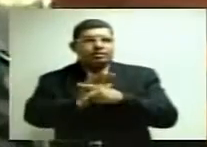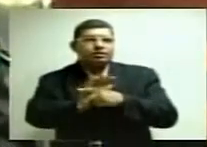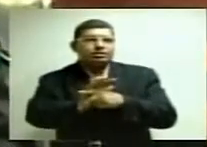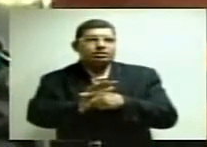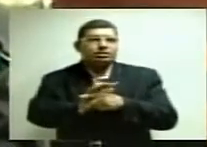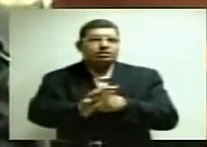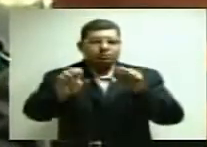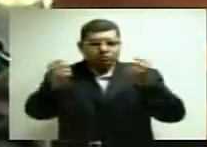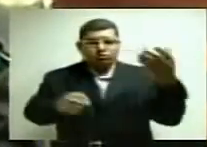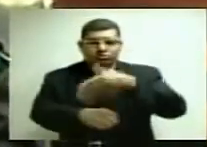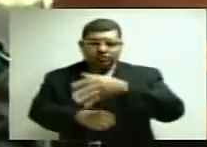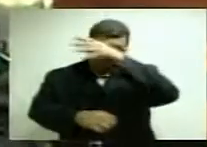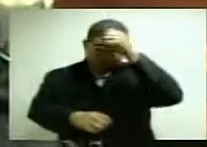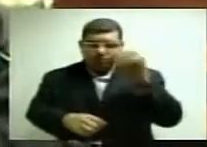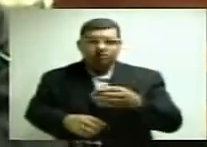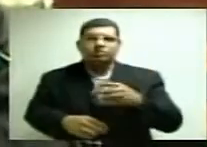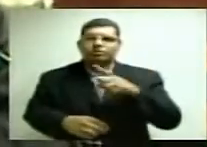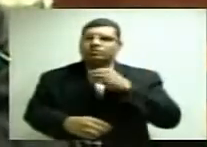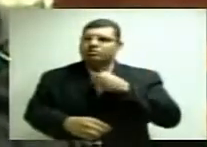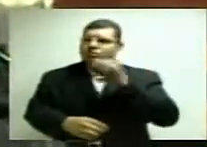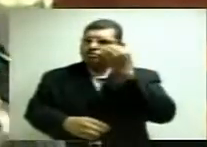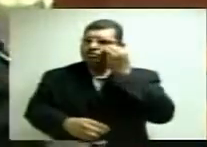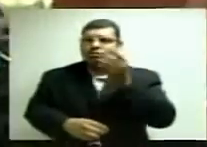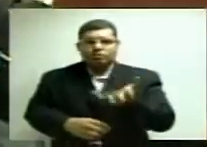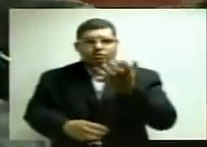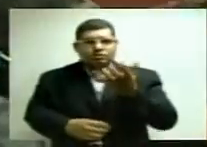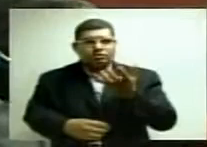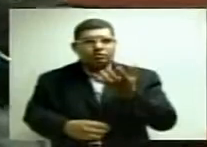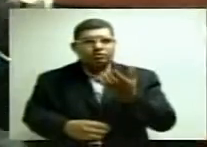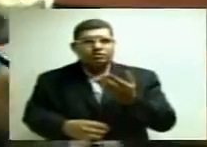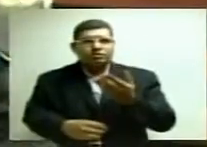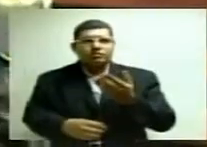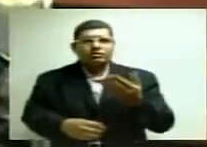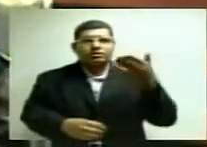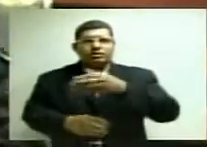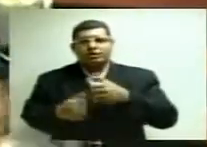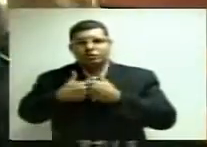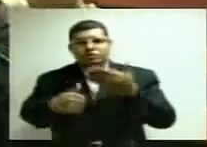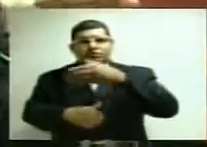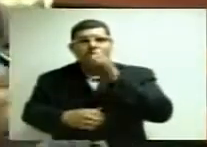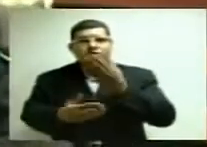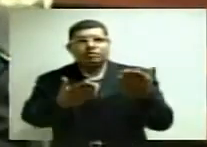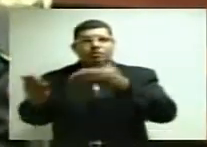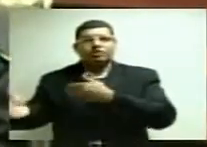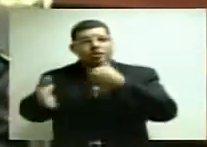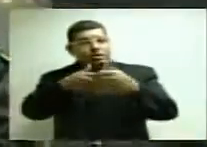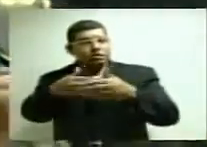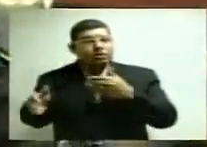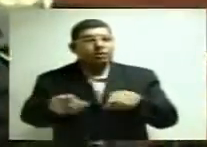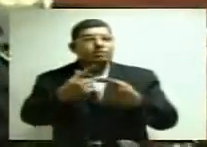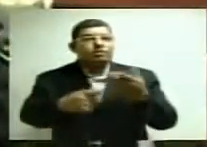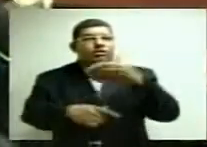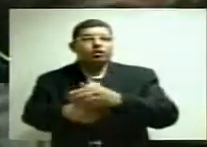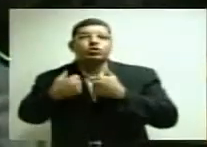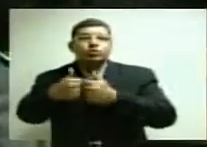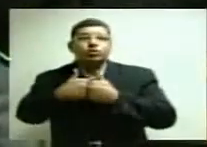desse sistema complexo da cidade de Manaus, há de convir comigo o seguinte: a faixa exclusiva de ônibus, ela é bem-vinda em qualquer cidade, mas desde